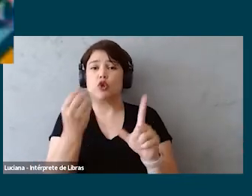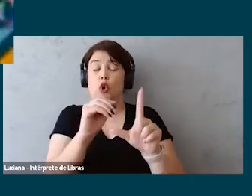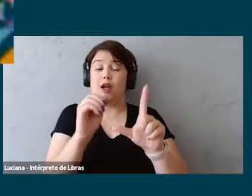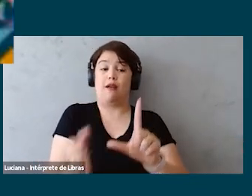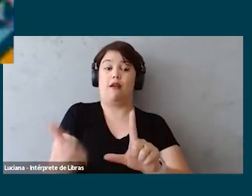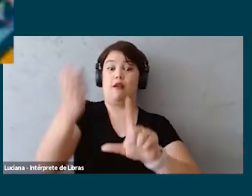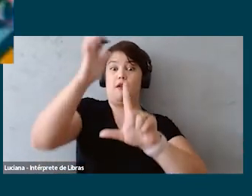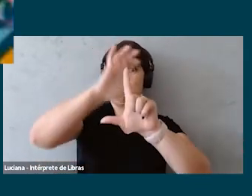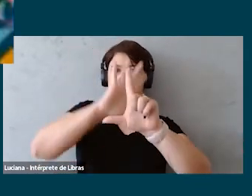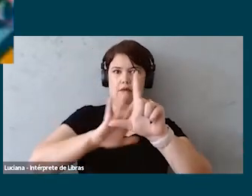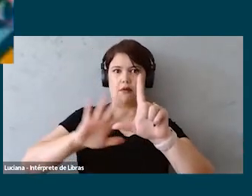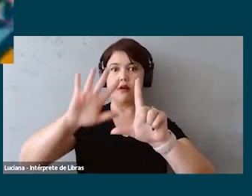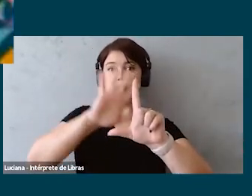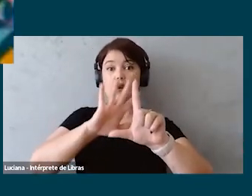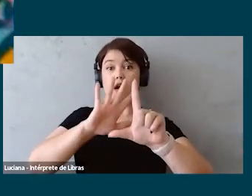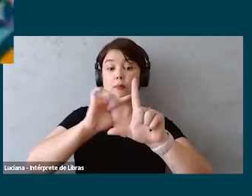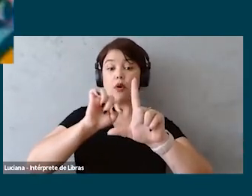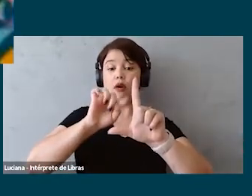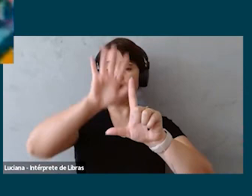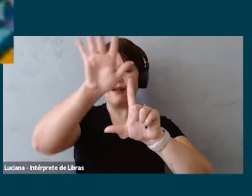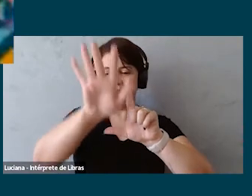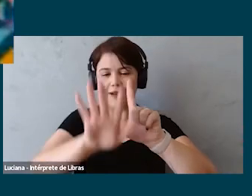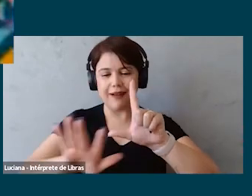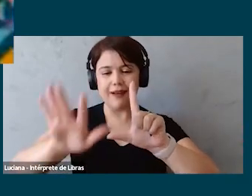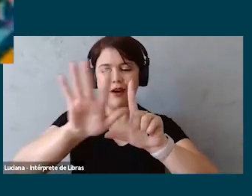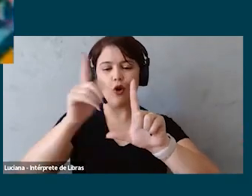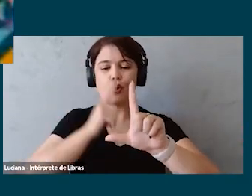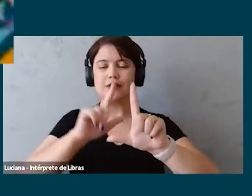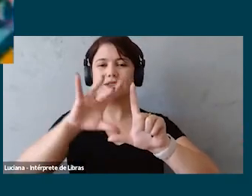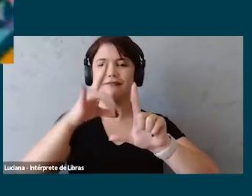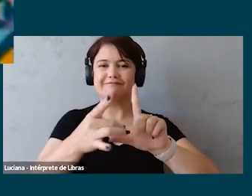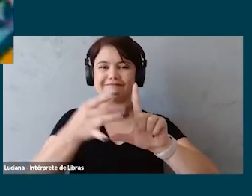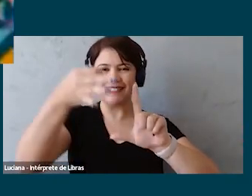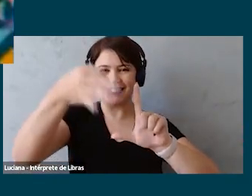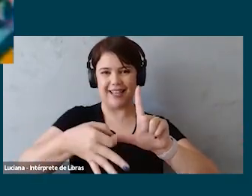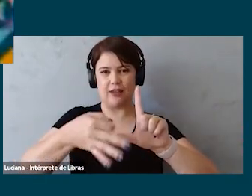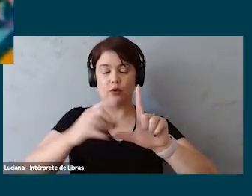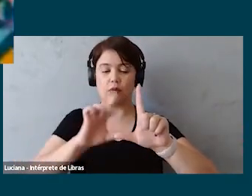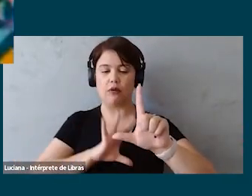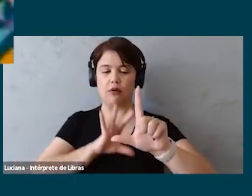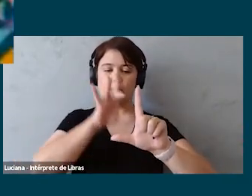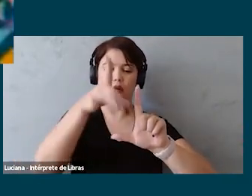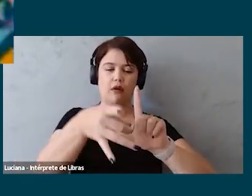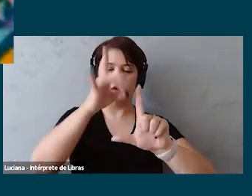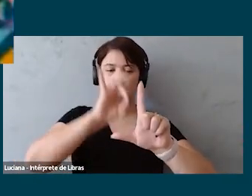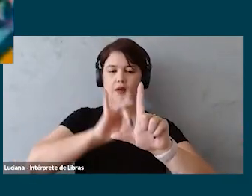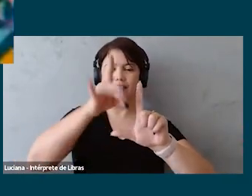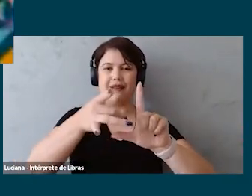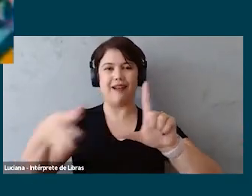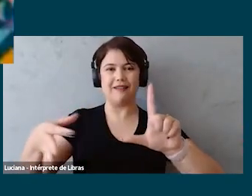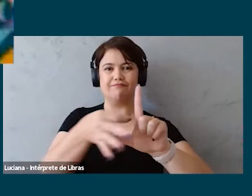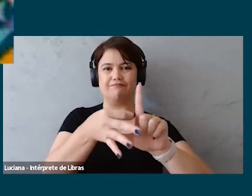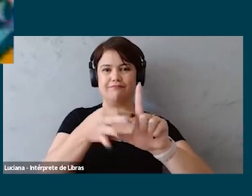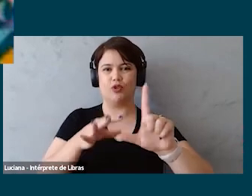que colocar no seu back para que o seu front funcione corretamente. Então, acaba que é uma junção das duas coisas,